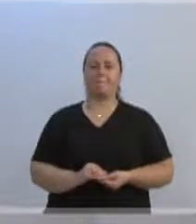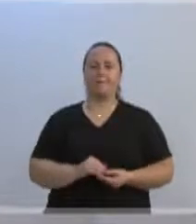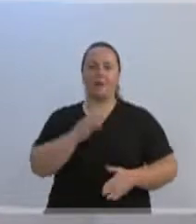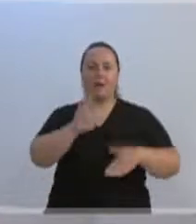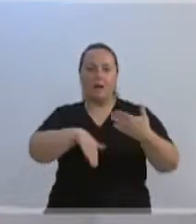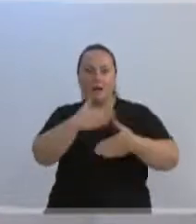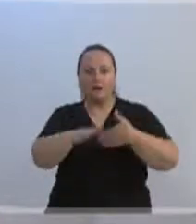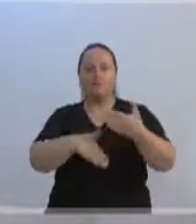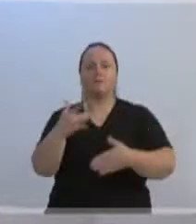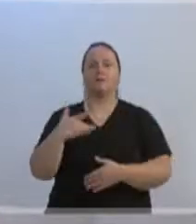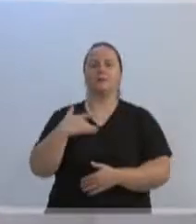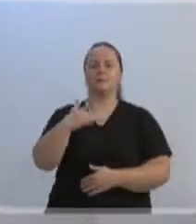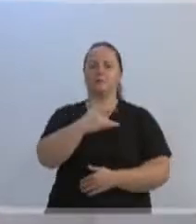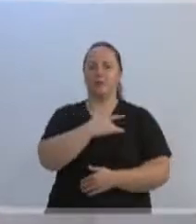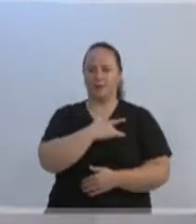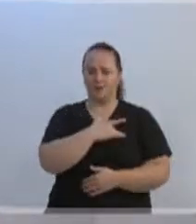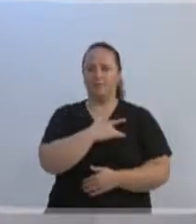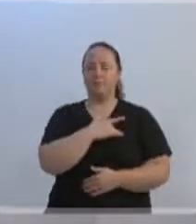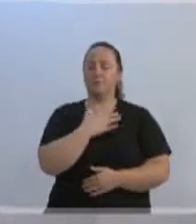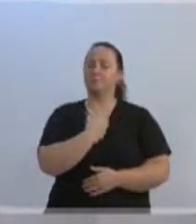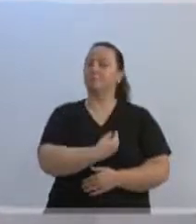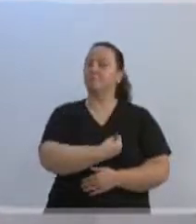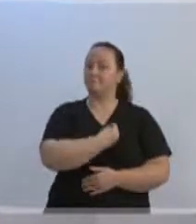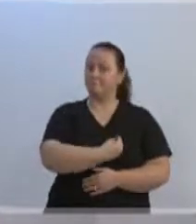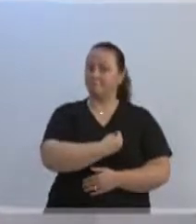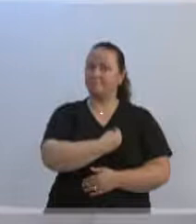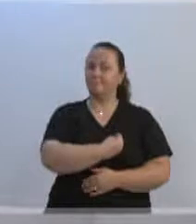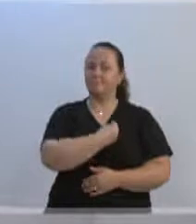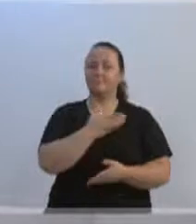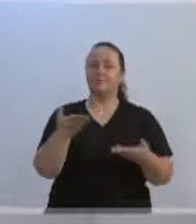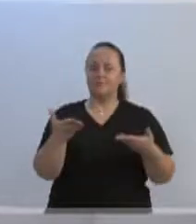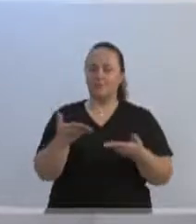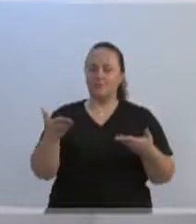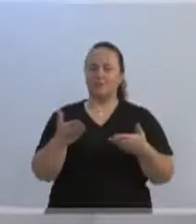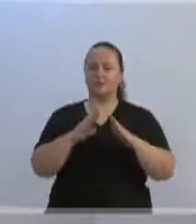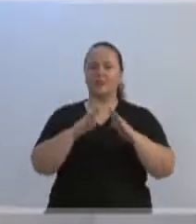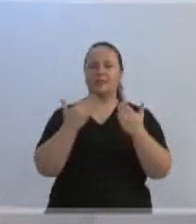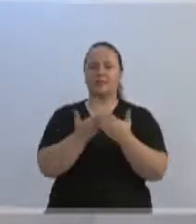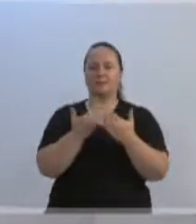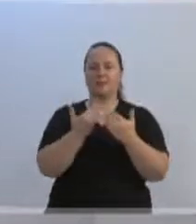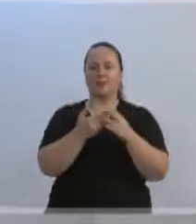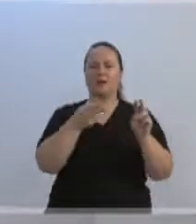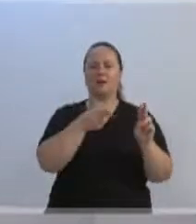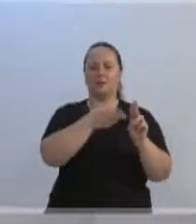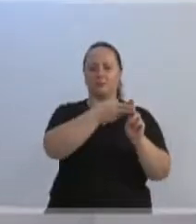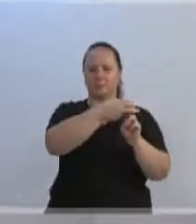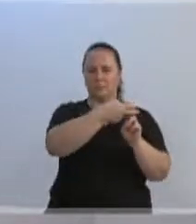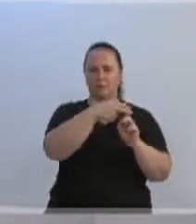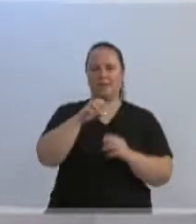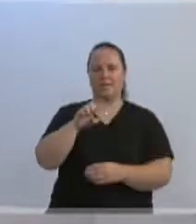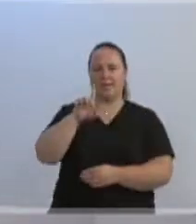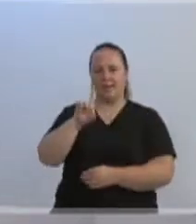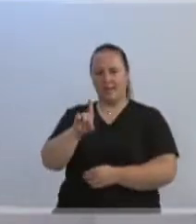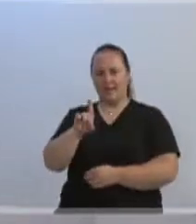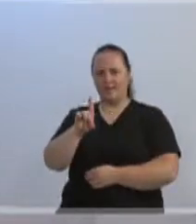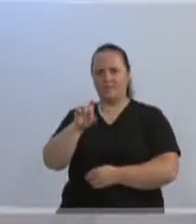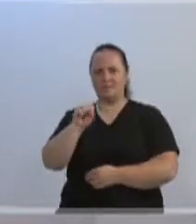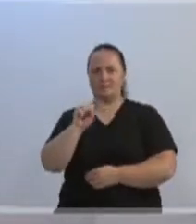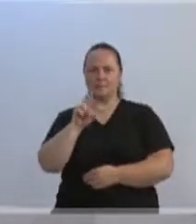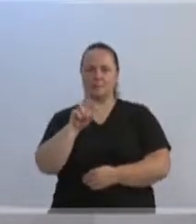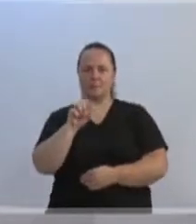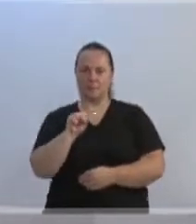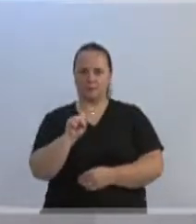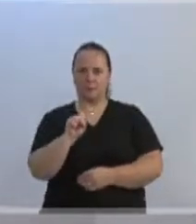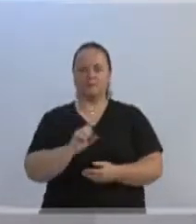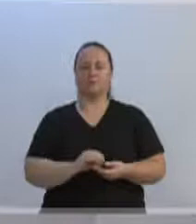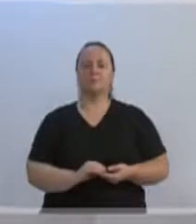vereador lazarin estive presente hoje na escola técnica do sus etsus podendo